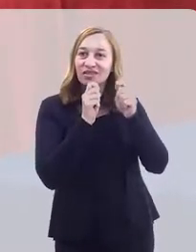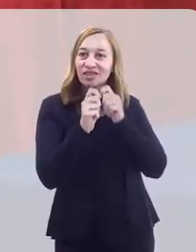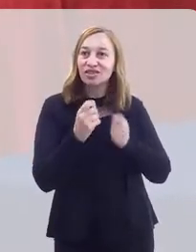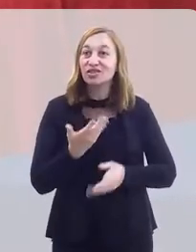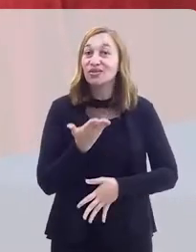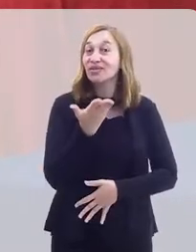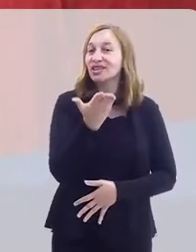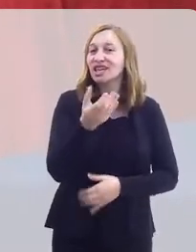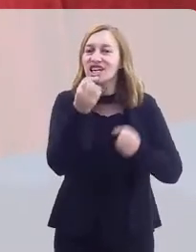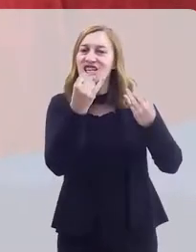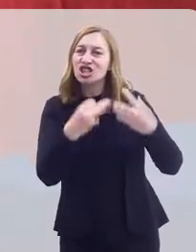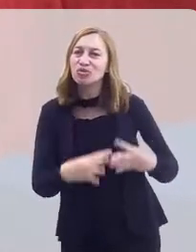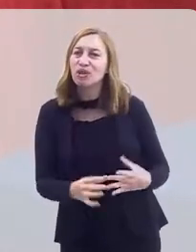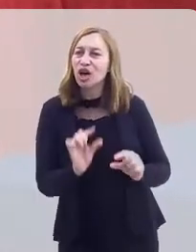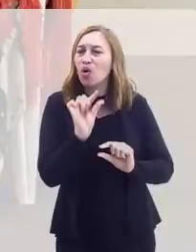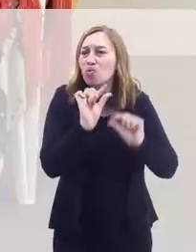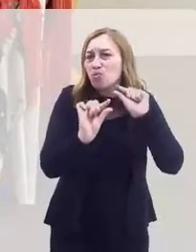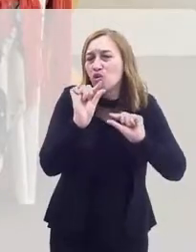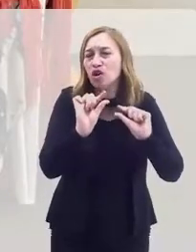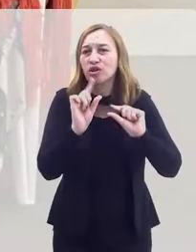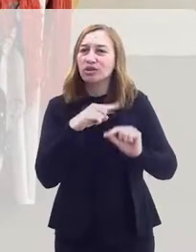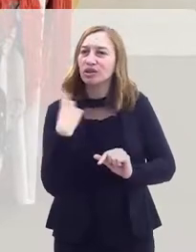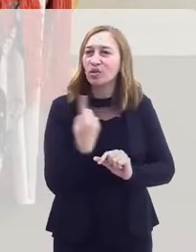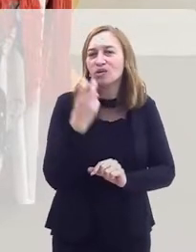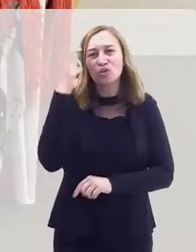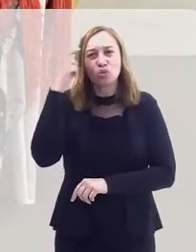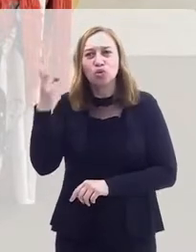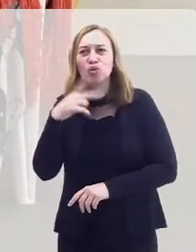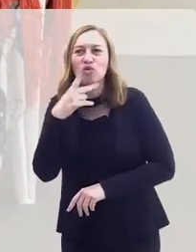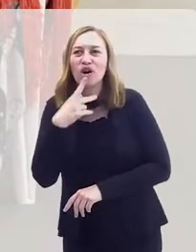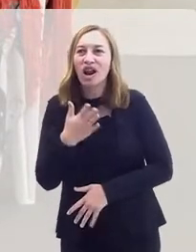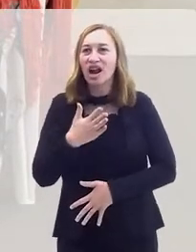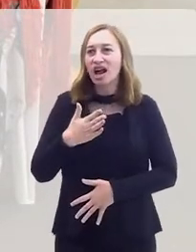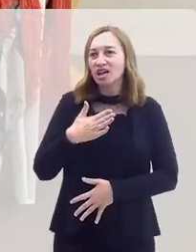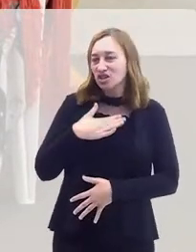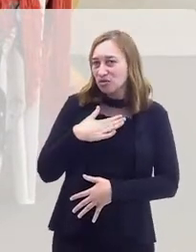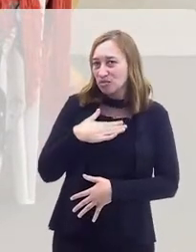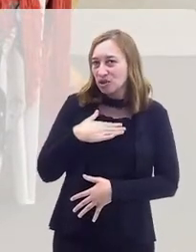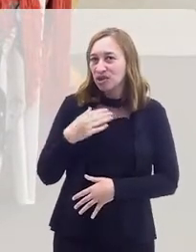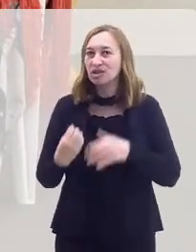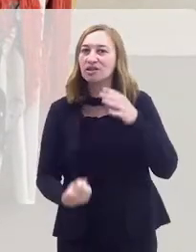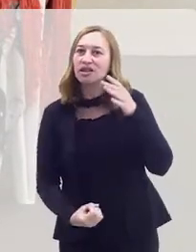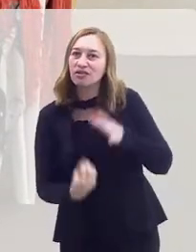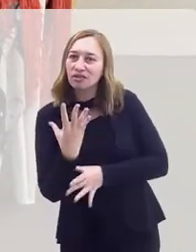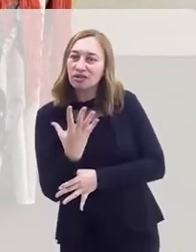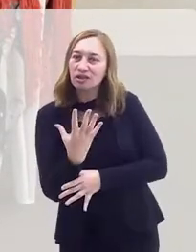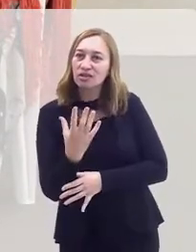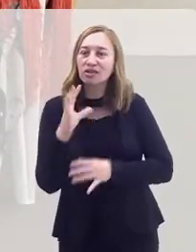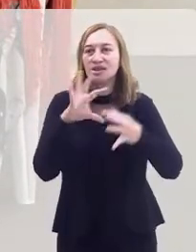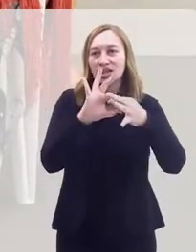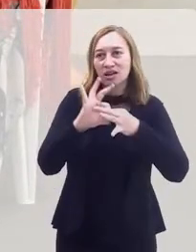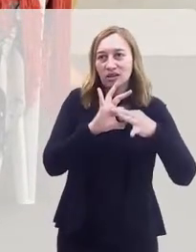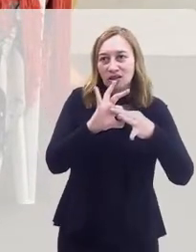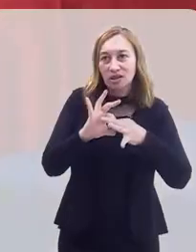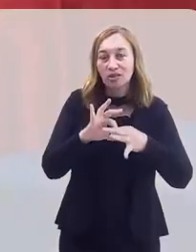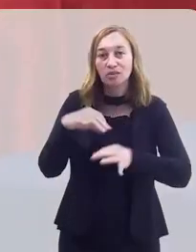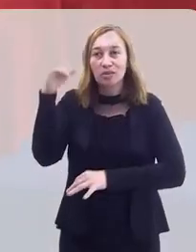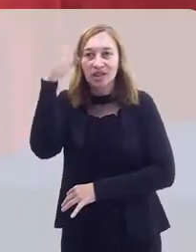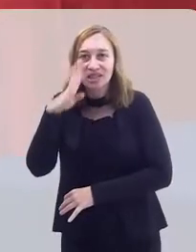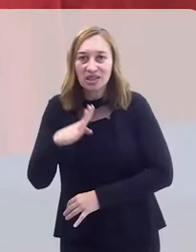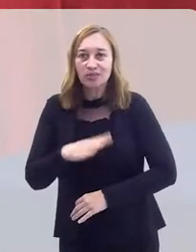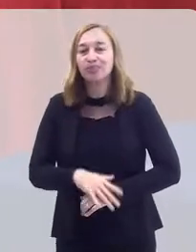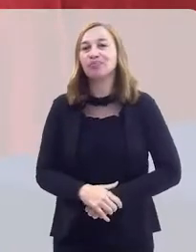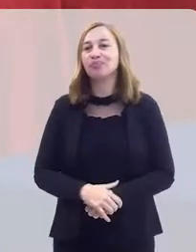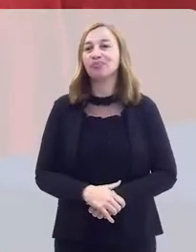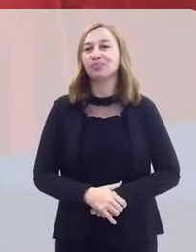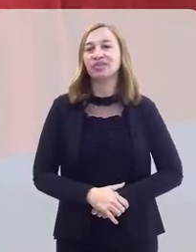você, né, explicar um pouquinho da nossa cultura, falar um pouquinho de mim, o Vassiti, fundador da União Cigana do Brasil,